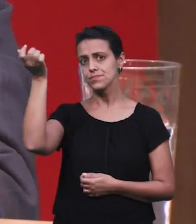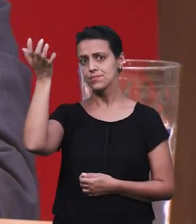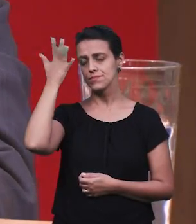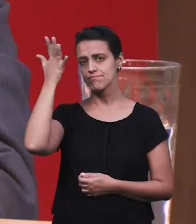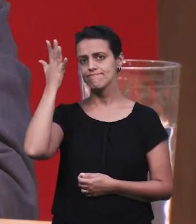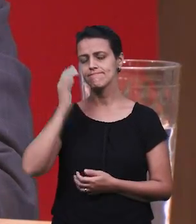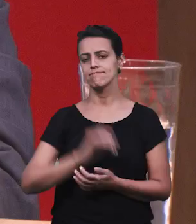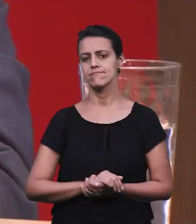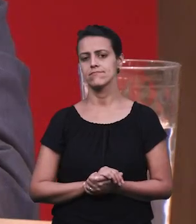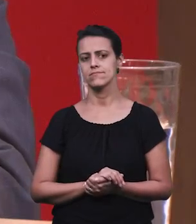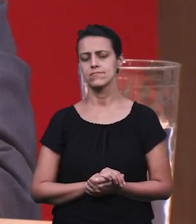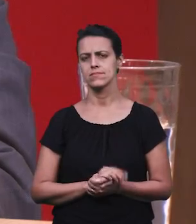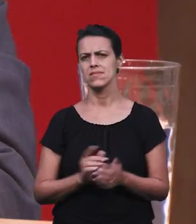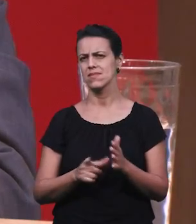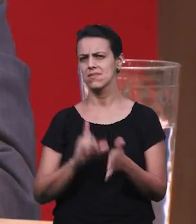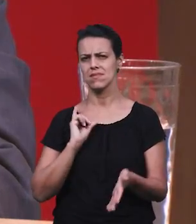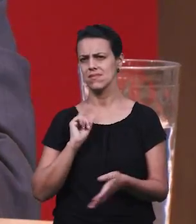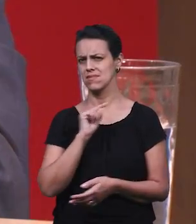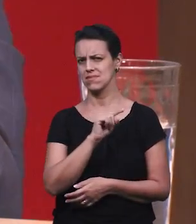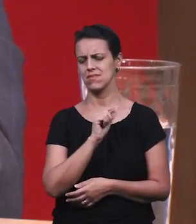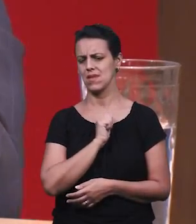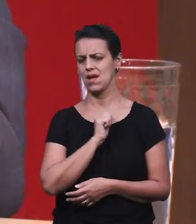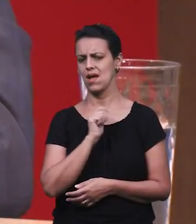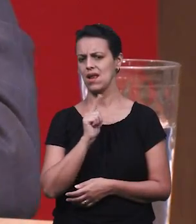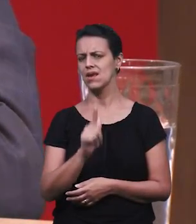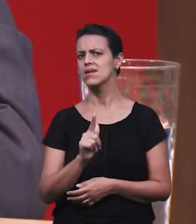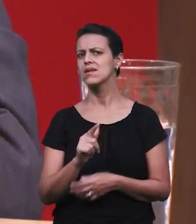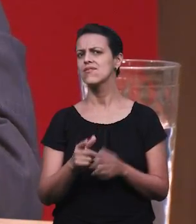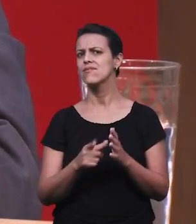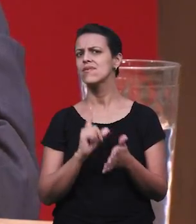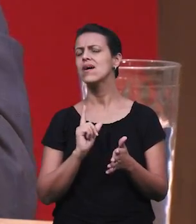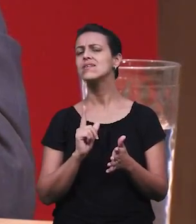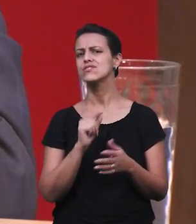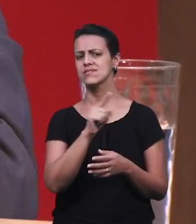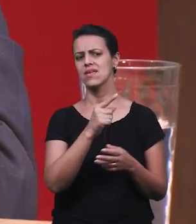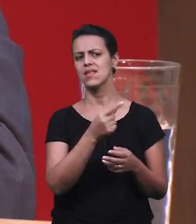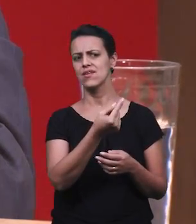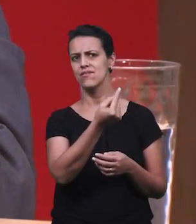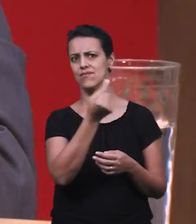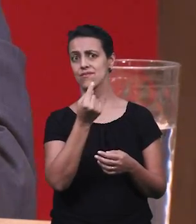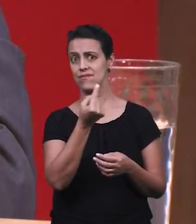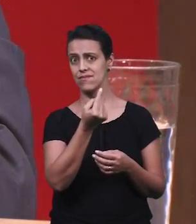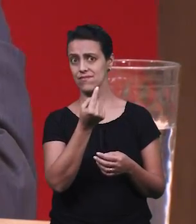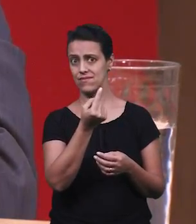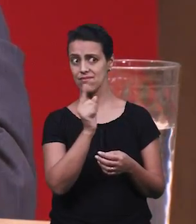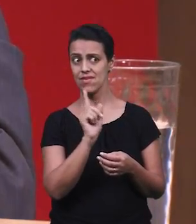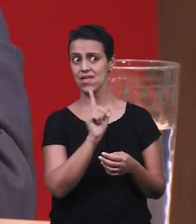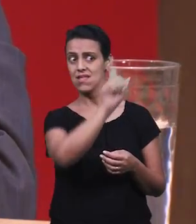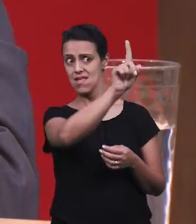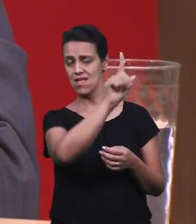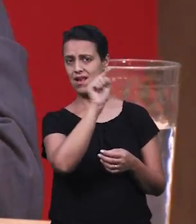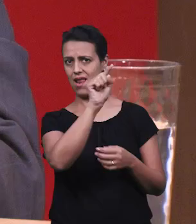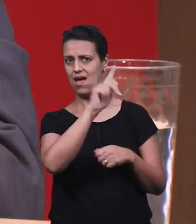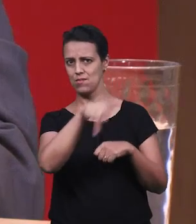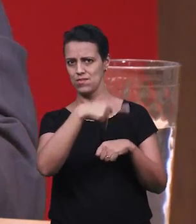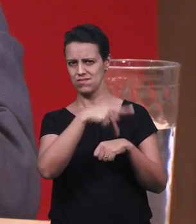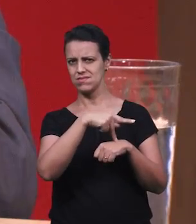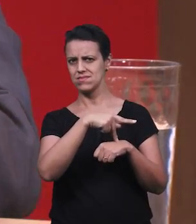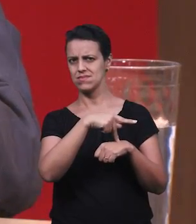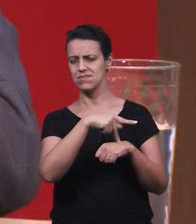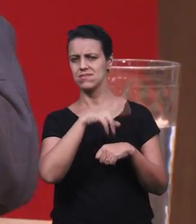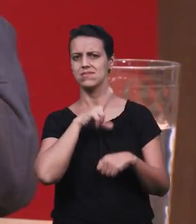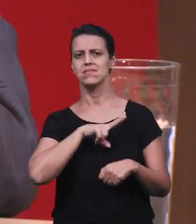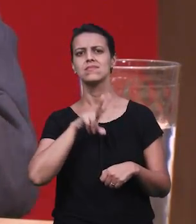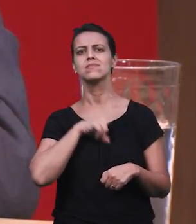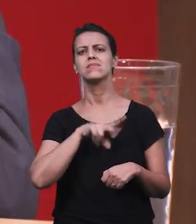revelação antes do Alexandre ir para Portugal, né, mostrando o que o senhor queria fazer ali. O Alexandre sempre